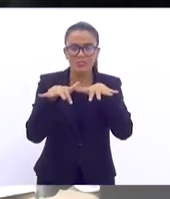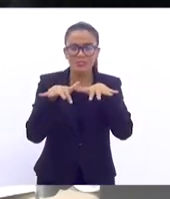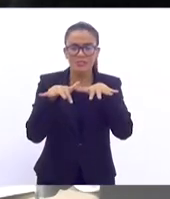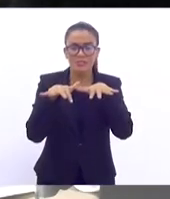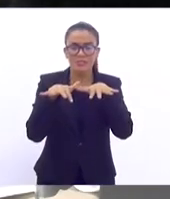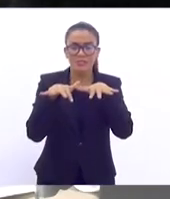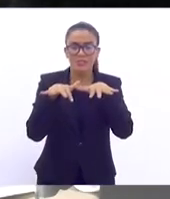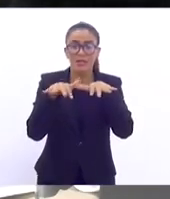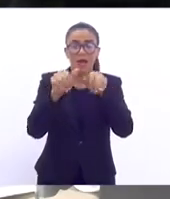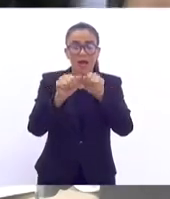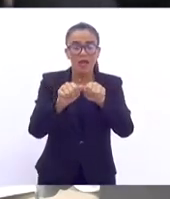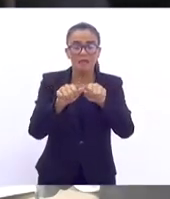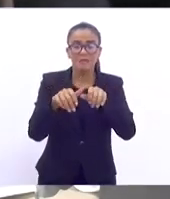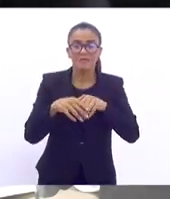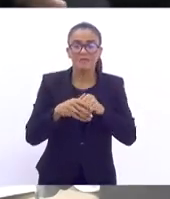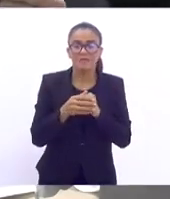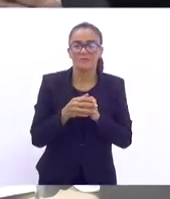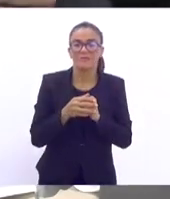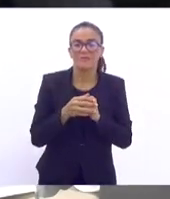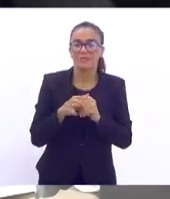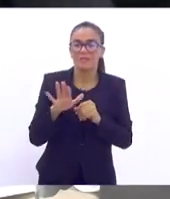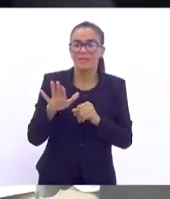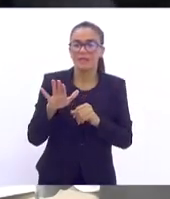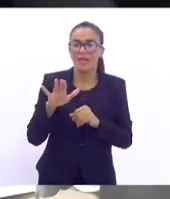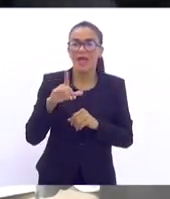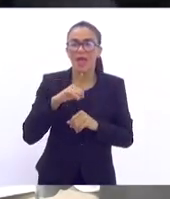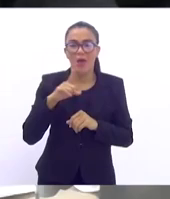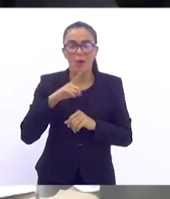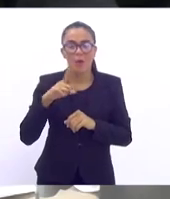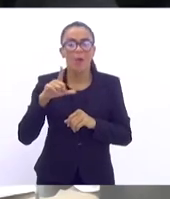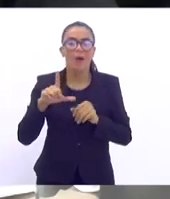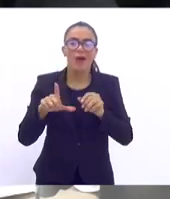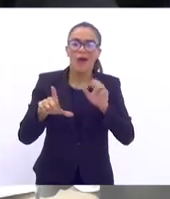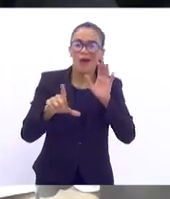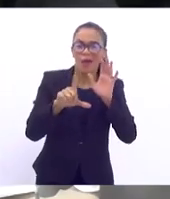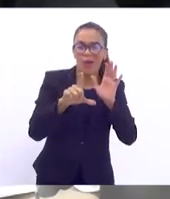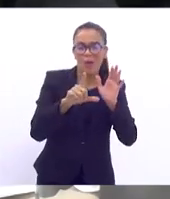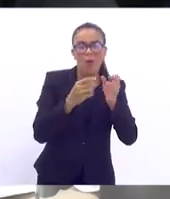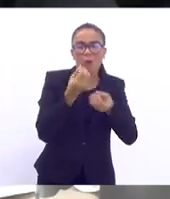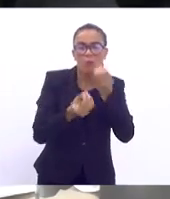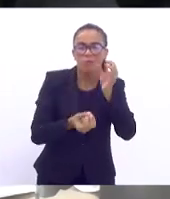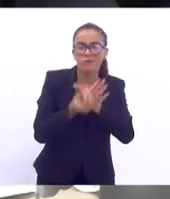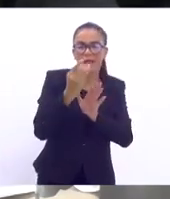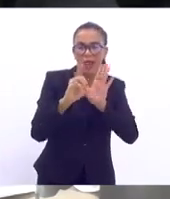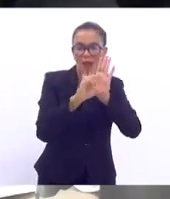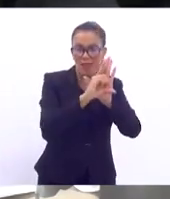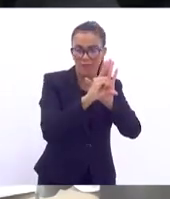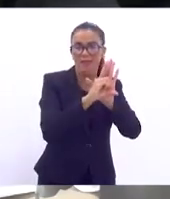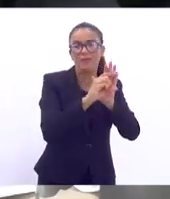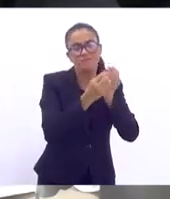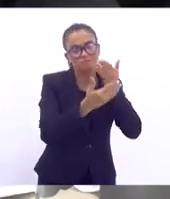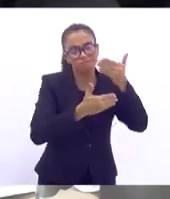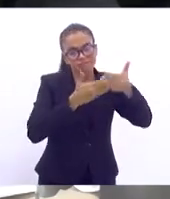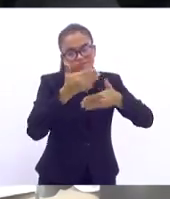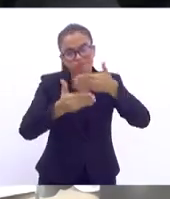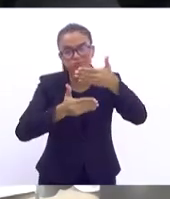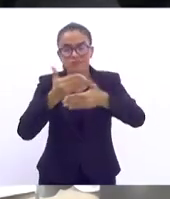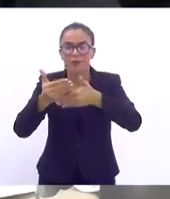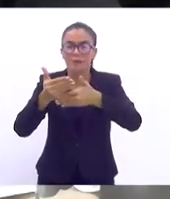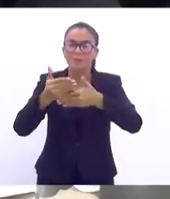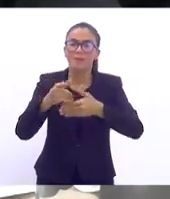ficou duvidoso que é se uma legislatura passa uma frente passa a existir na segunda legislatura passa